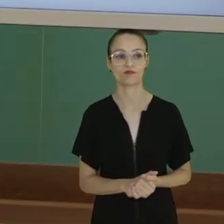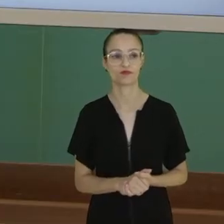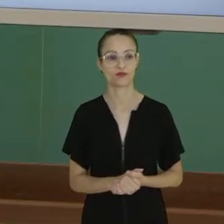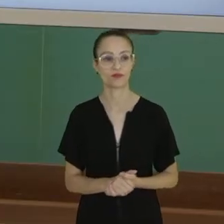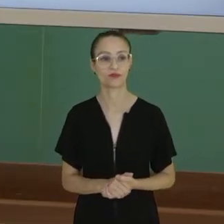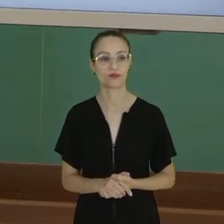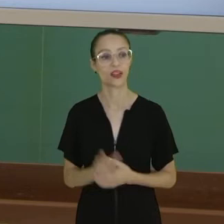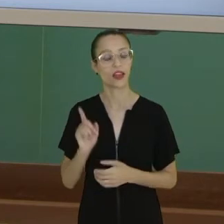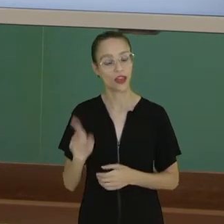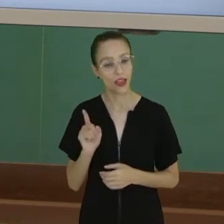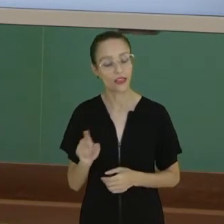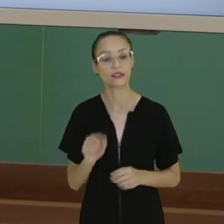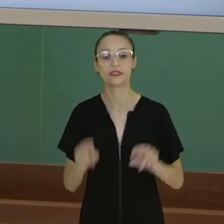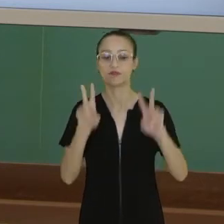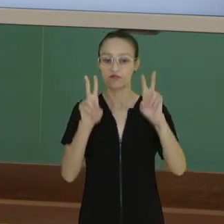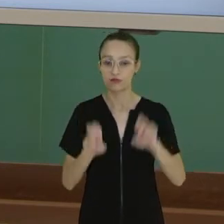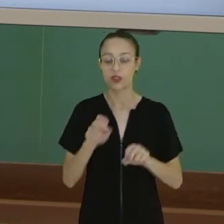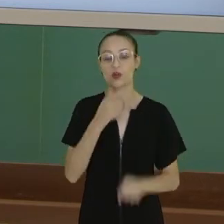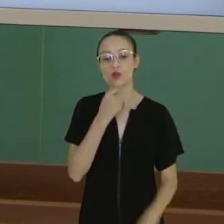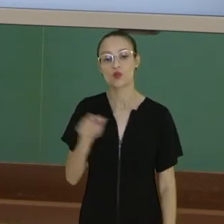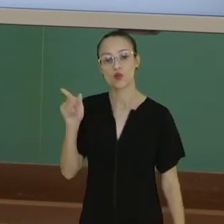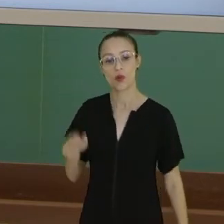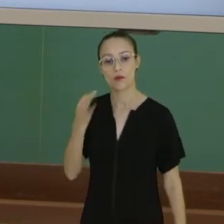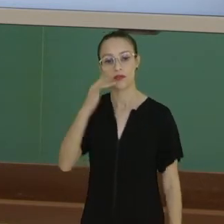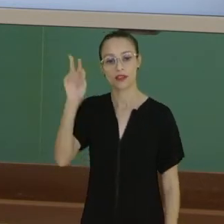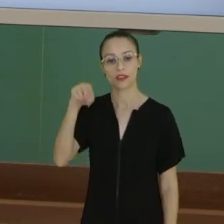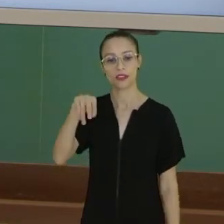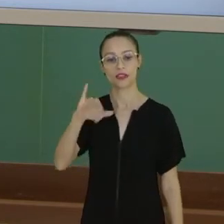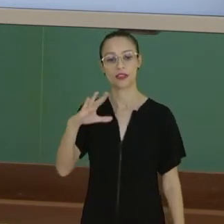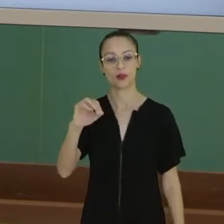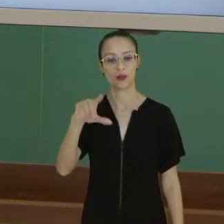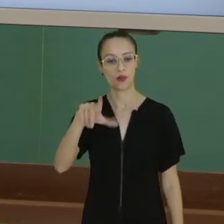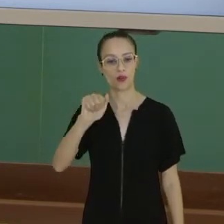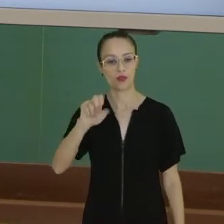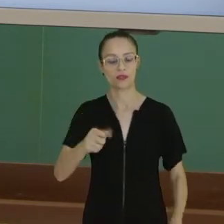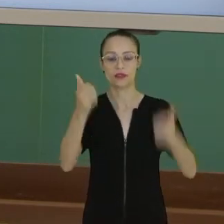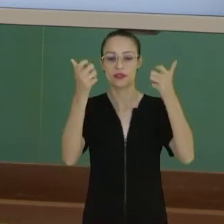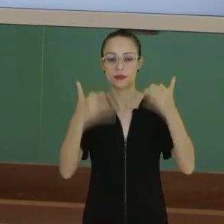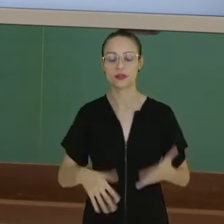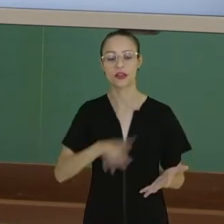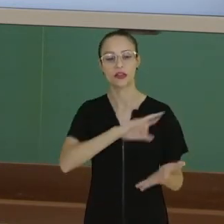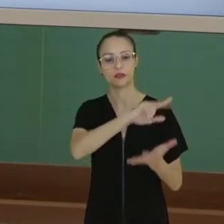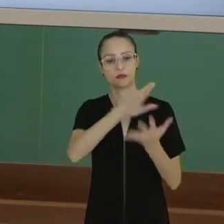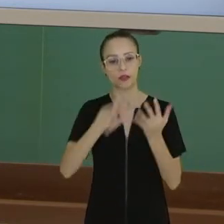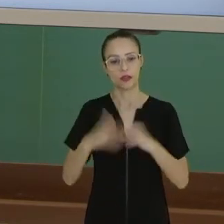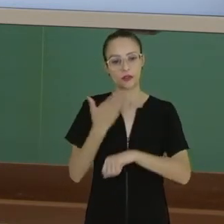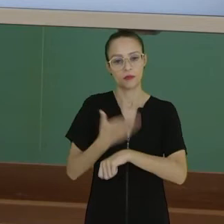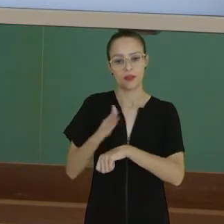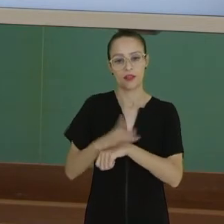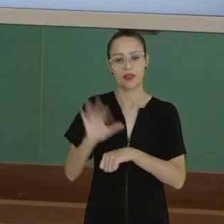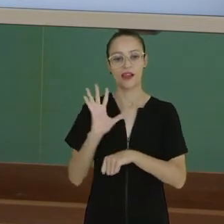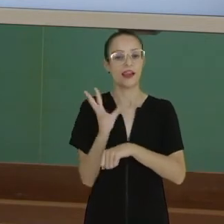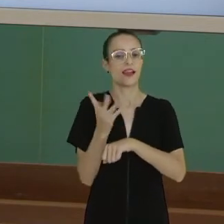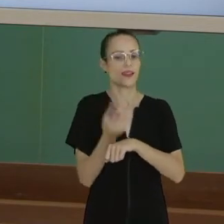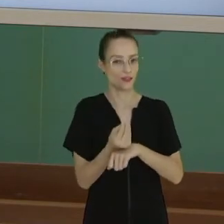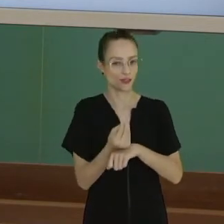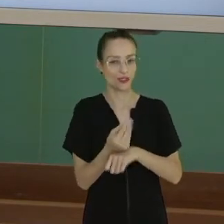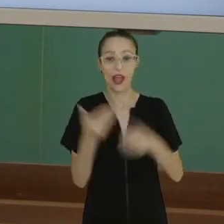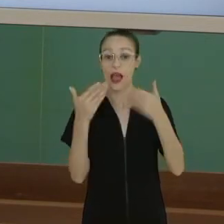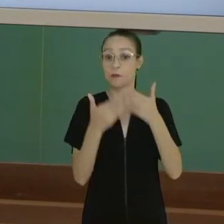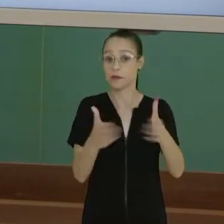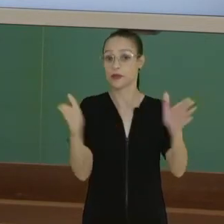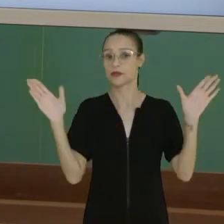Este é um termo criado pelo curador francês Nicolas Bourriard para descrever uma variedade de práticas artísticas abertas,